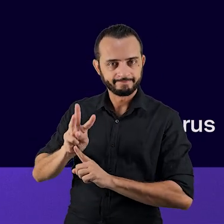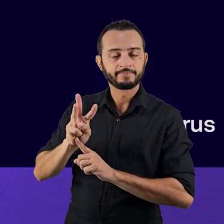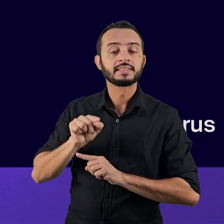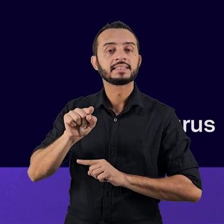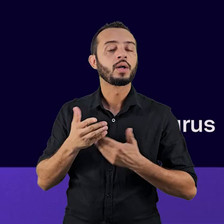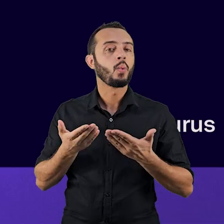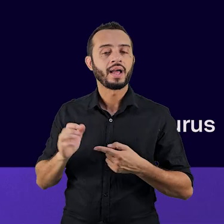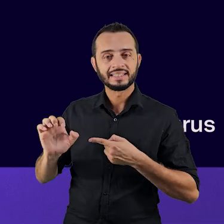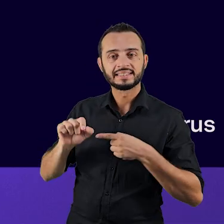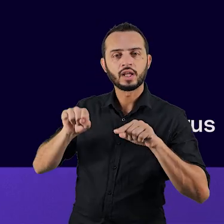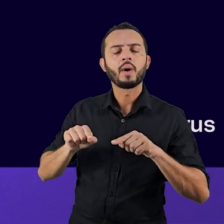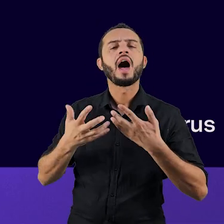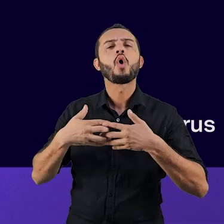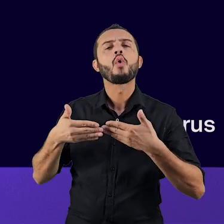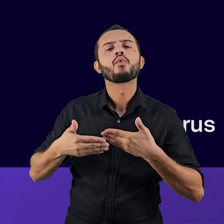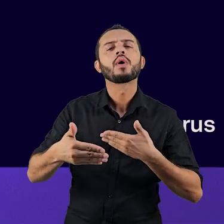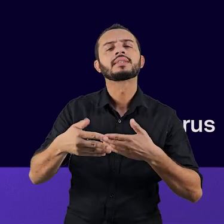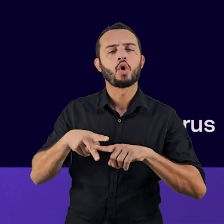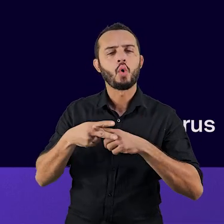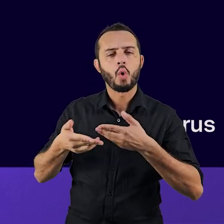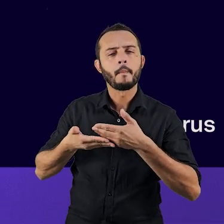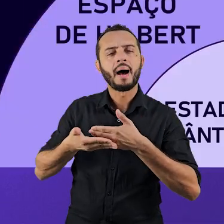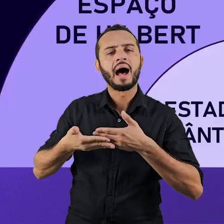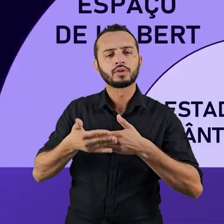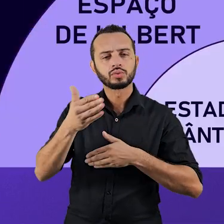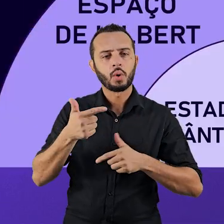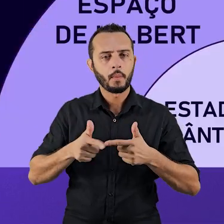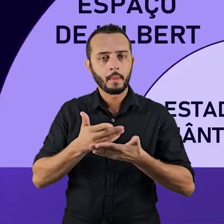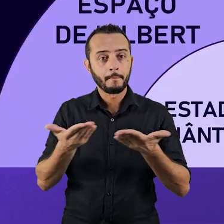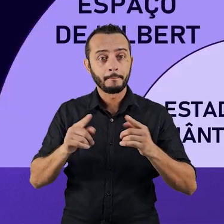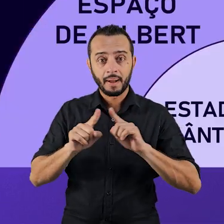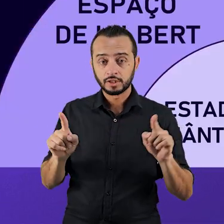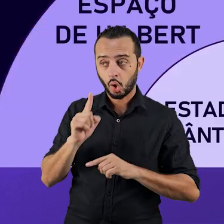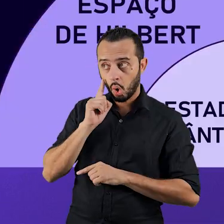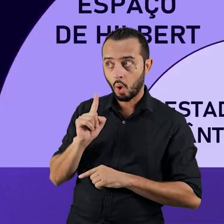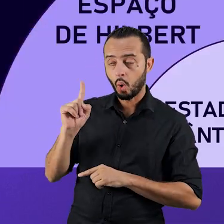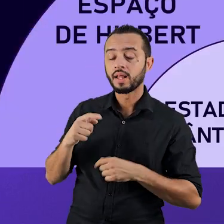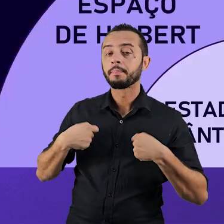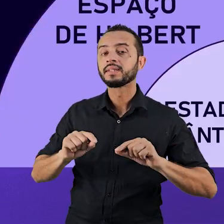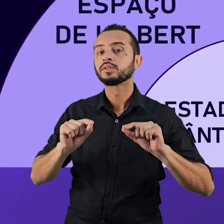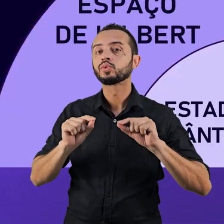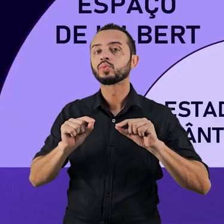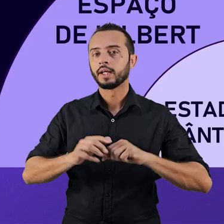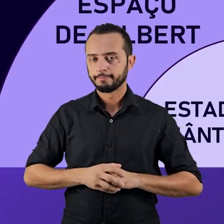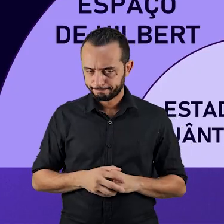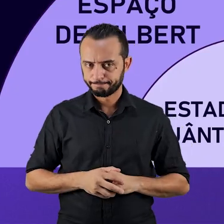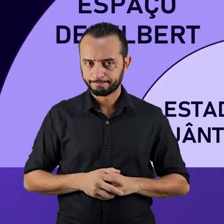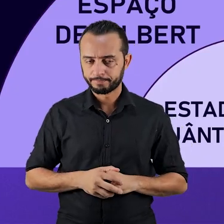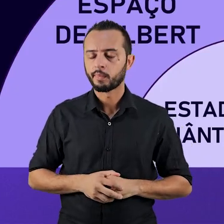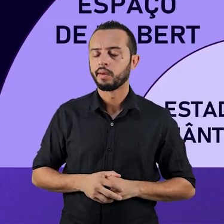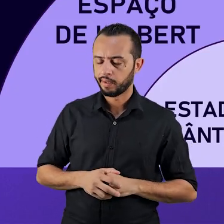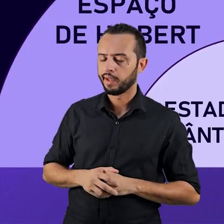só a configuração inicial do seu problema. Mas o estado, ele tem que morar num ambiente.